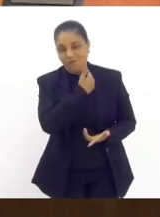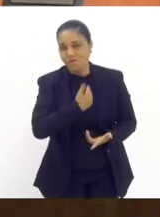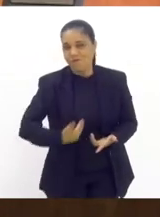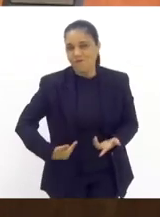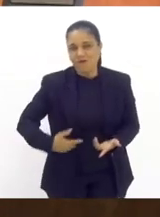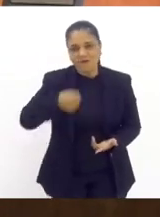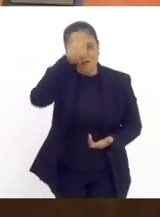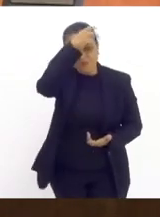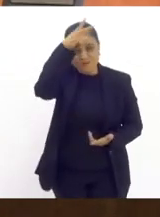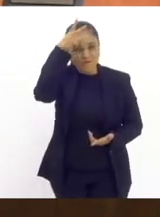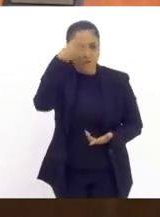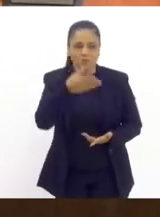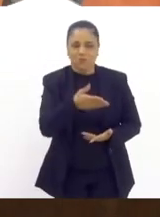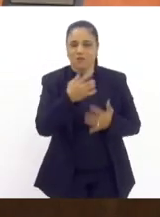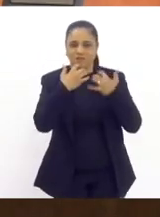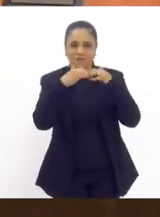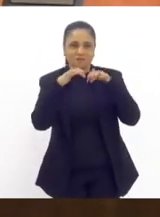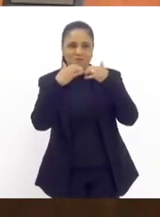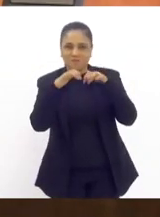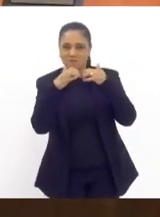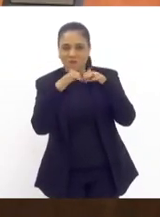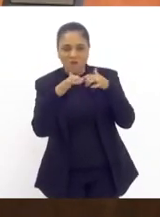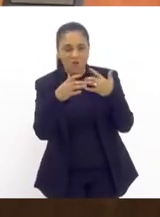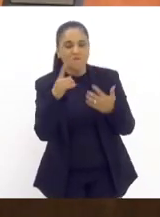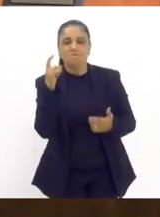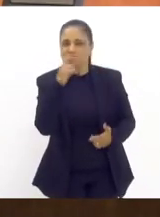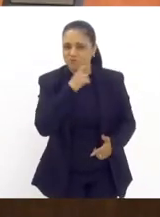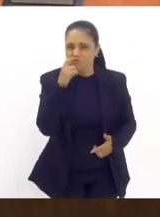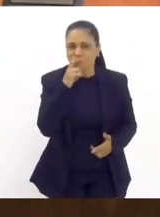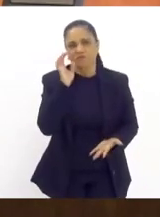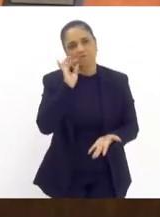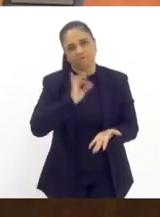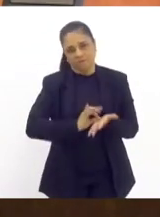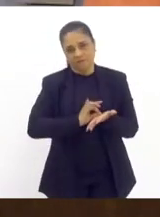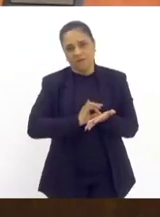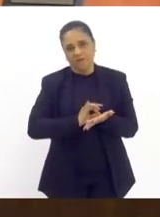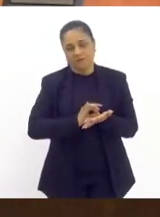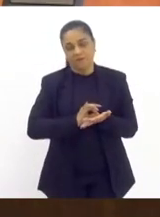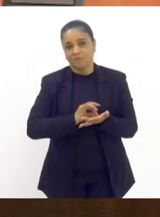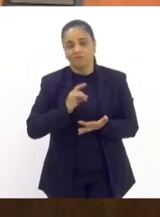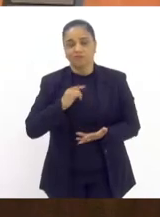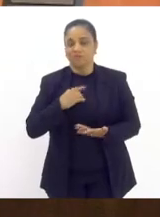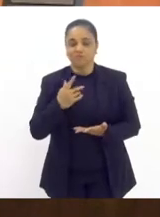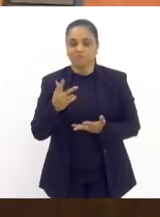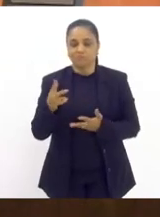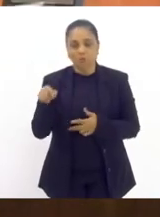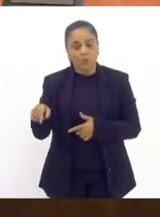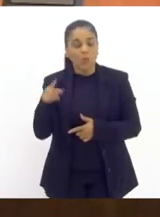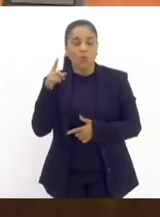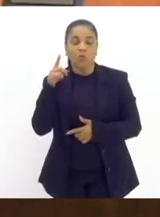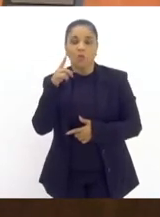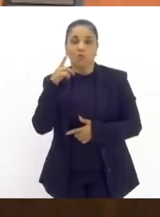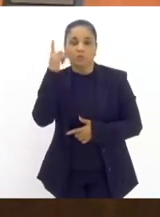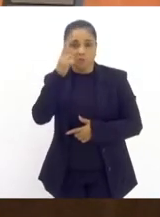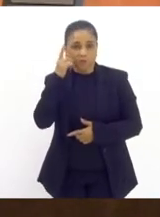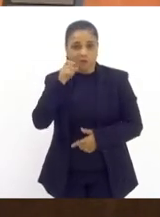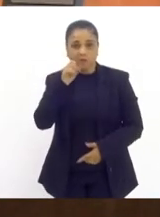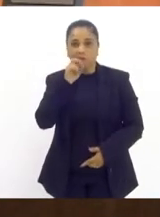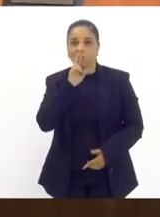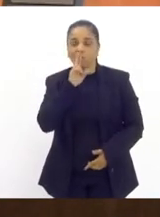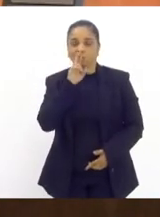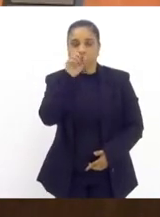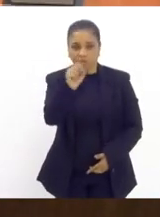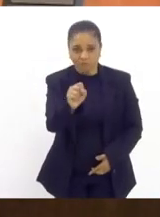daquela cidade e a gente não vê é o deputado que o Rodrigo Amorim estava se referindo tratar a cidade dele